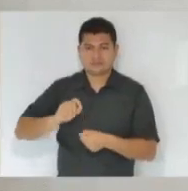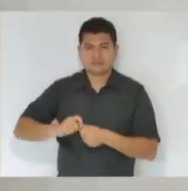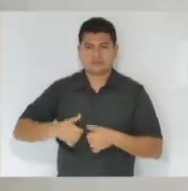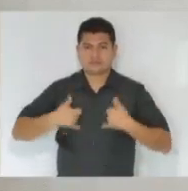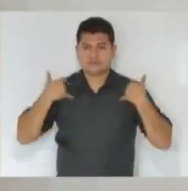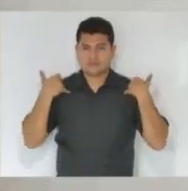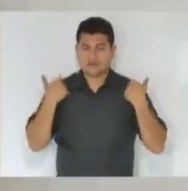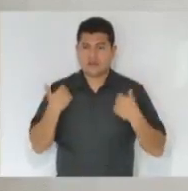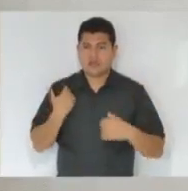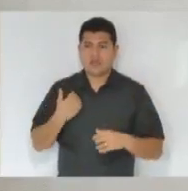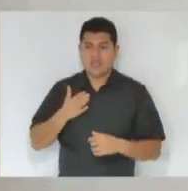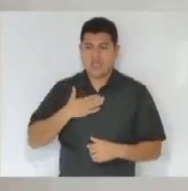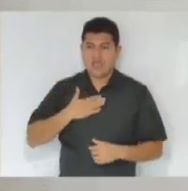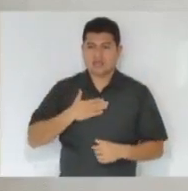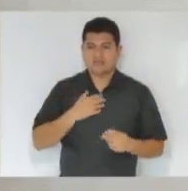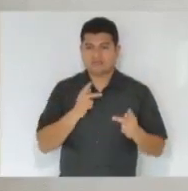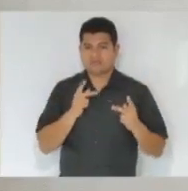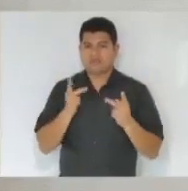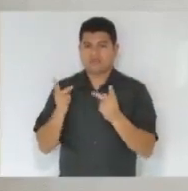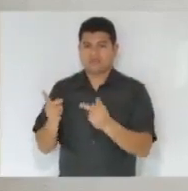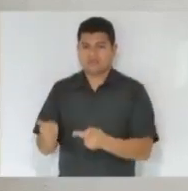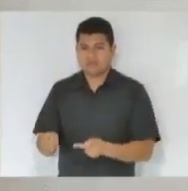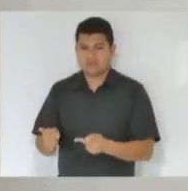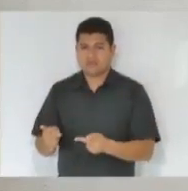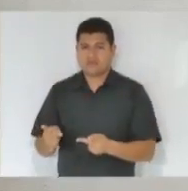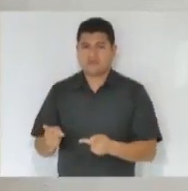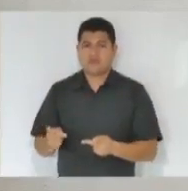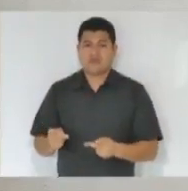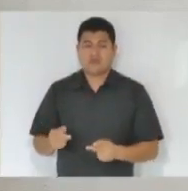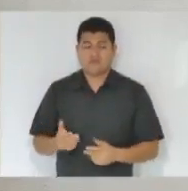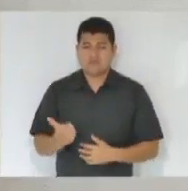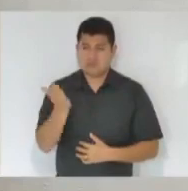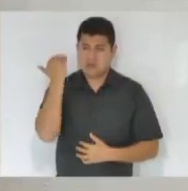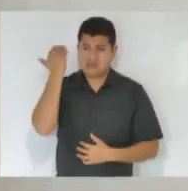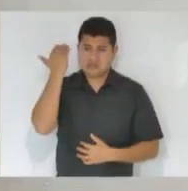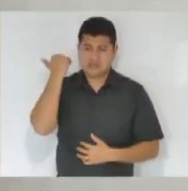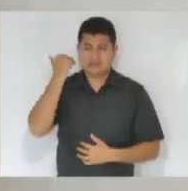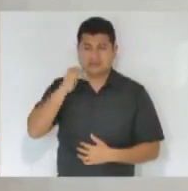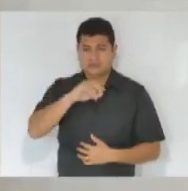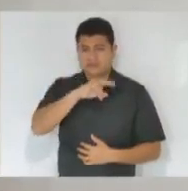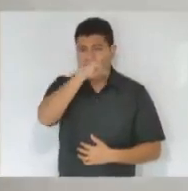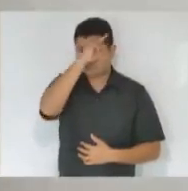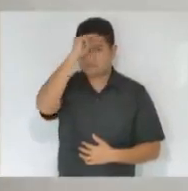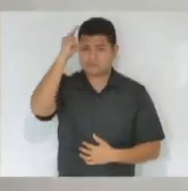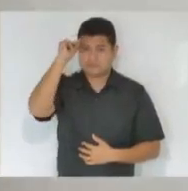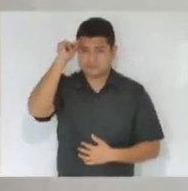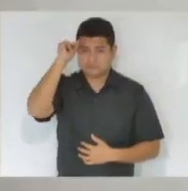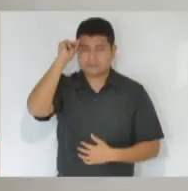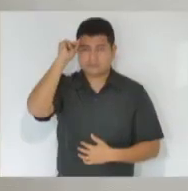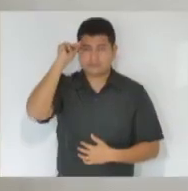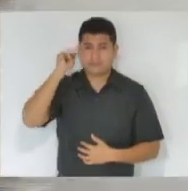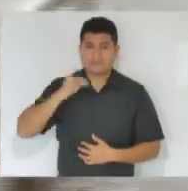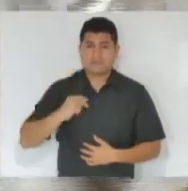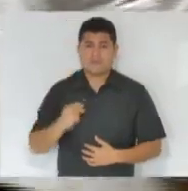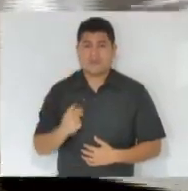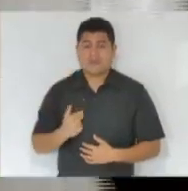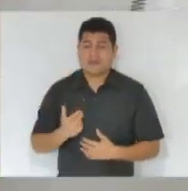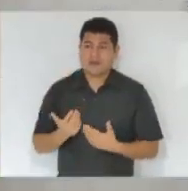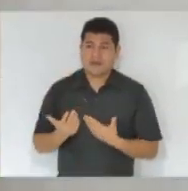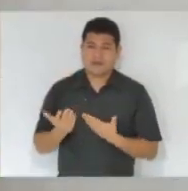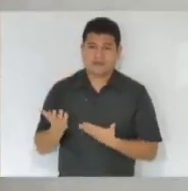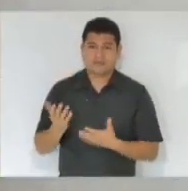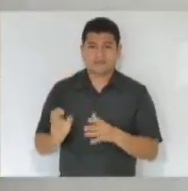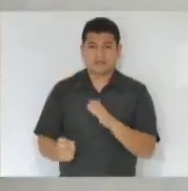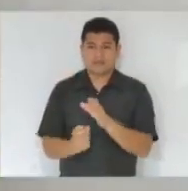tive a felicidade de ser o prefeito da época, quando nós criamos, deputado João Amin,